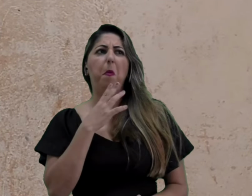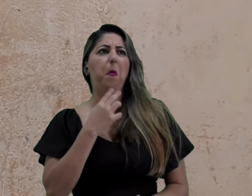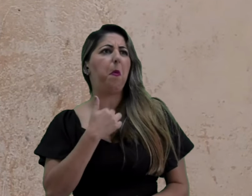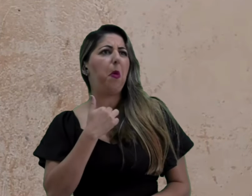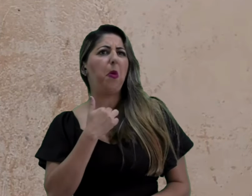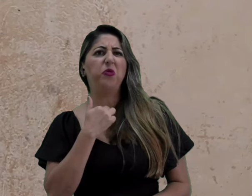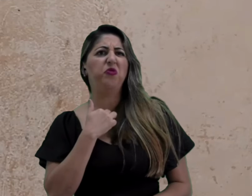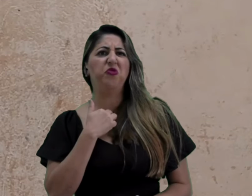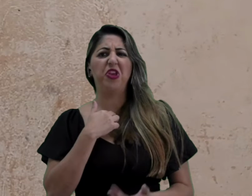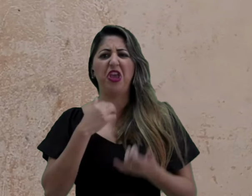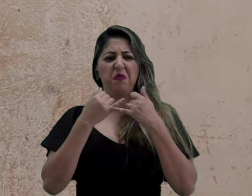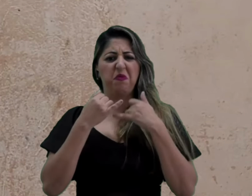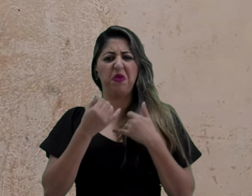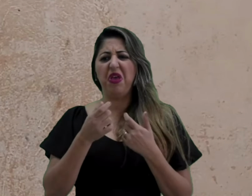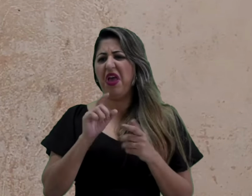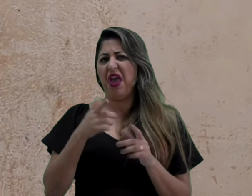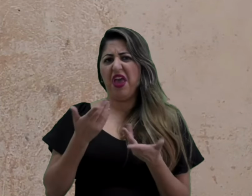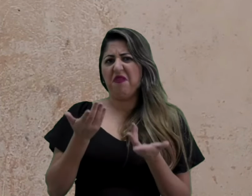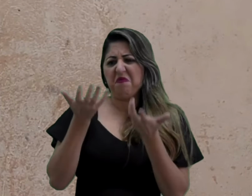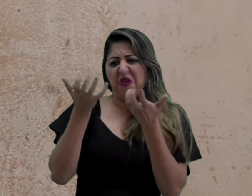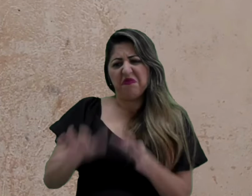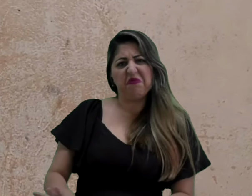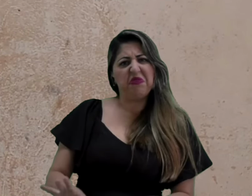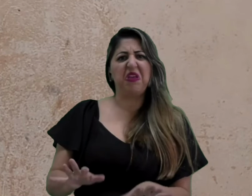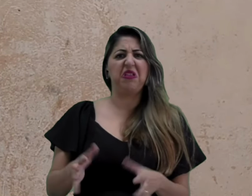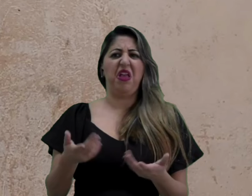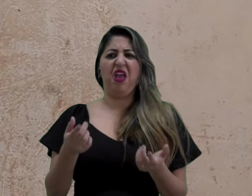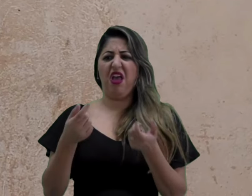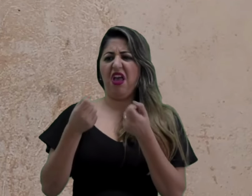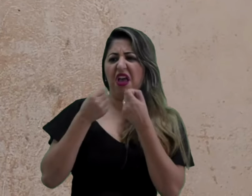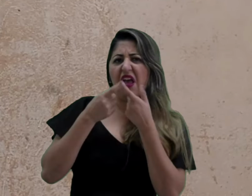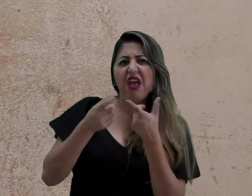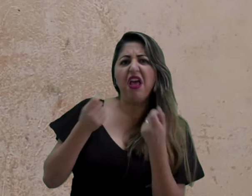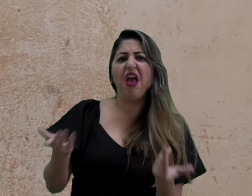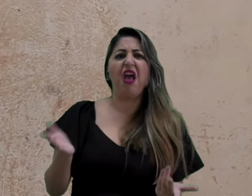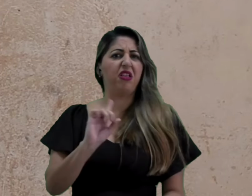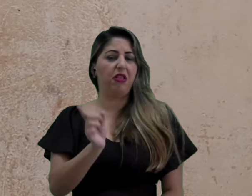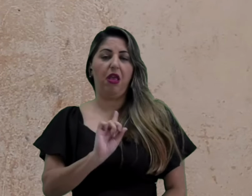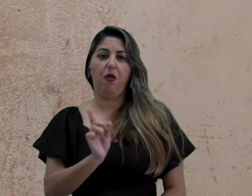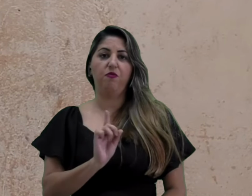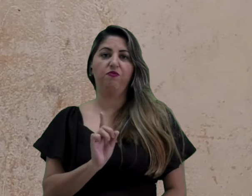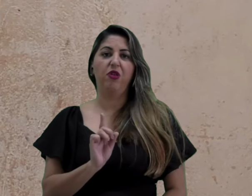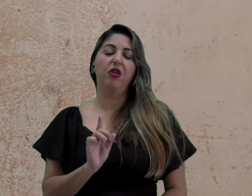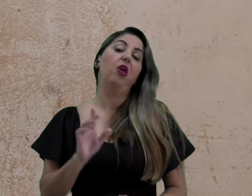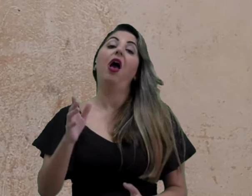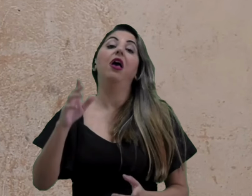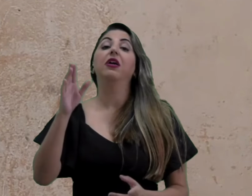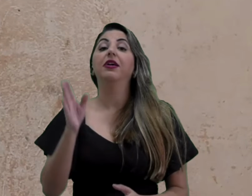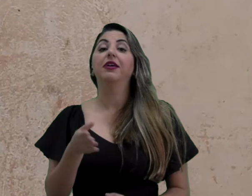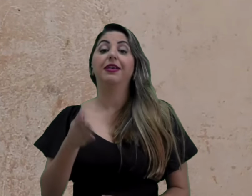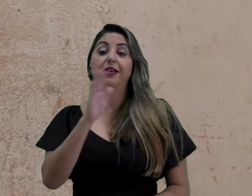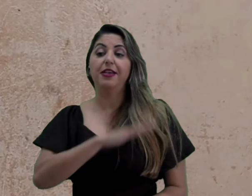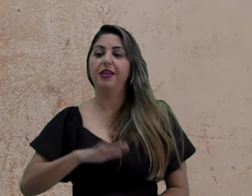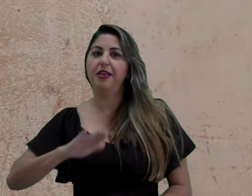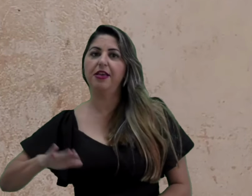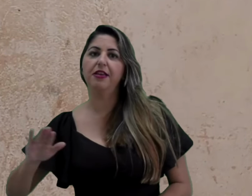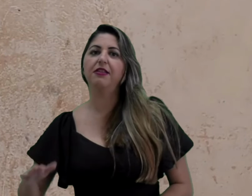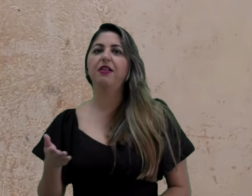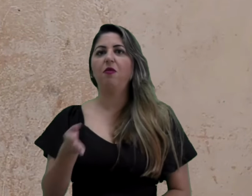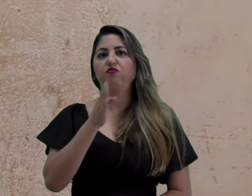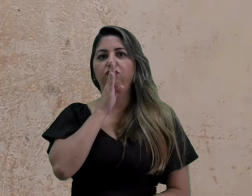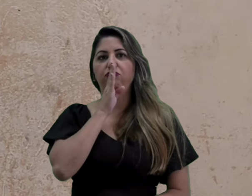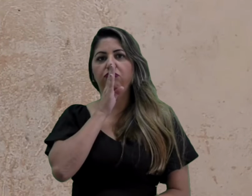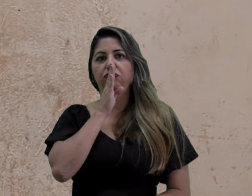casa, a obediência era um valor indiscutível. Levei muita porrada porque eu usei abrir a boca. A professora